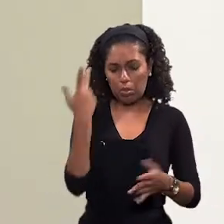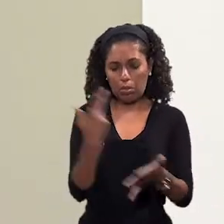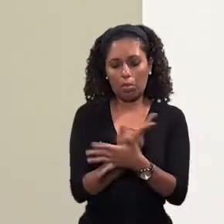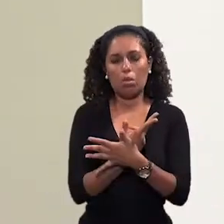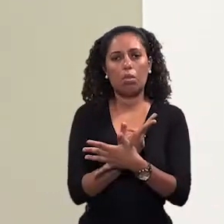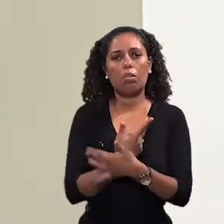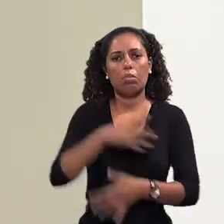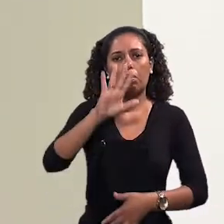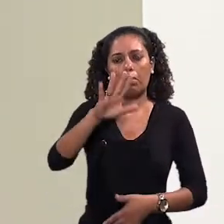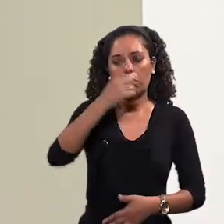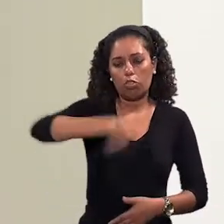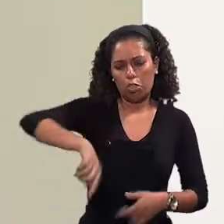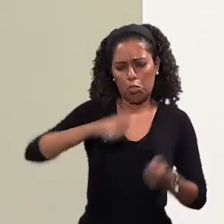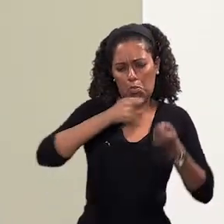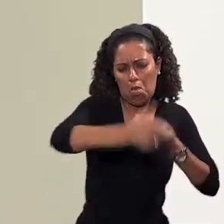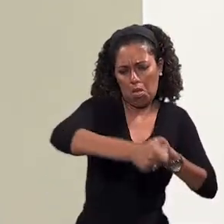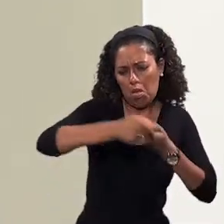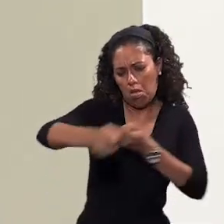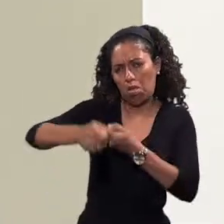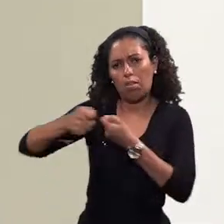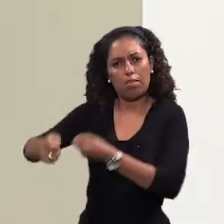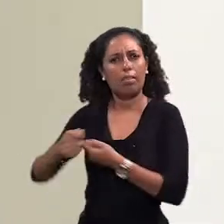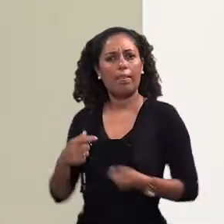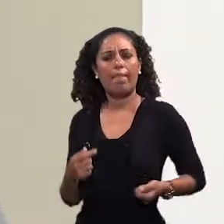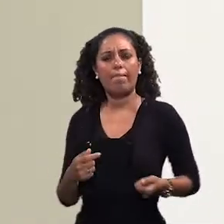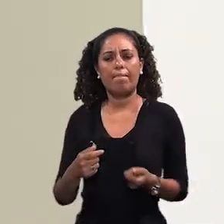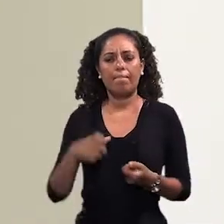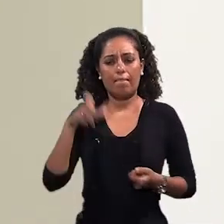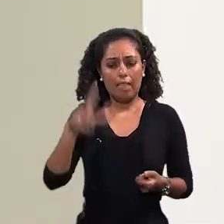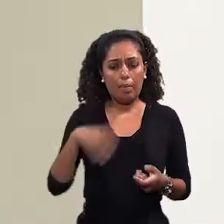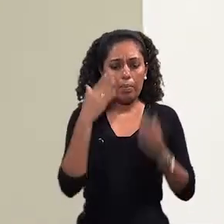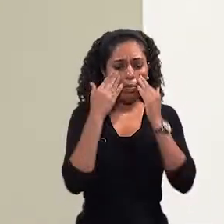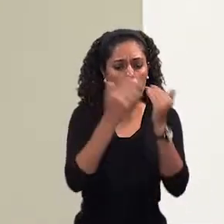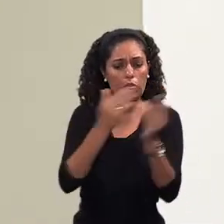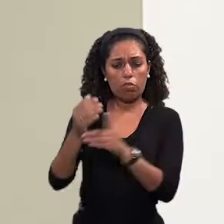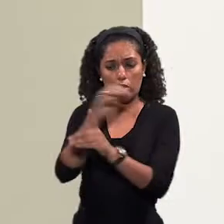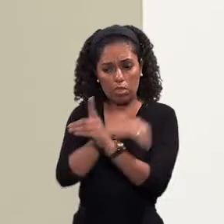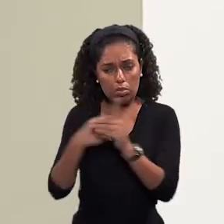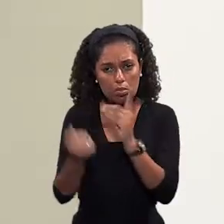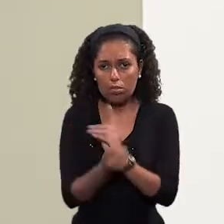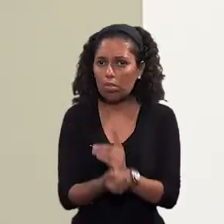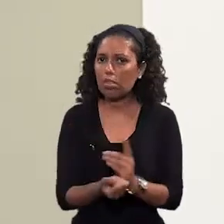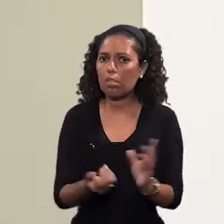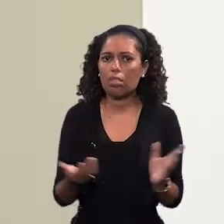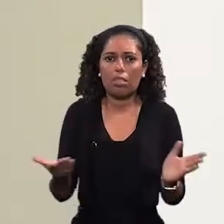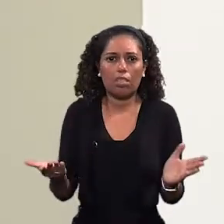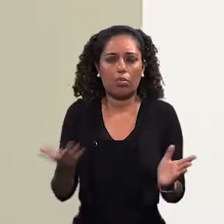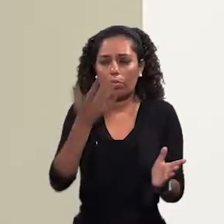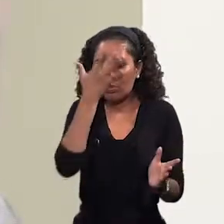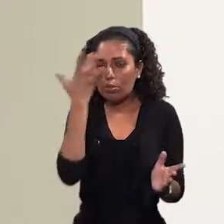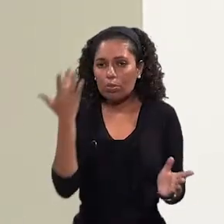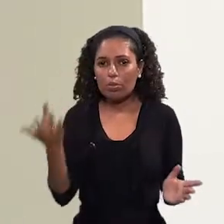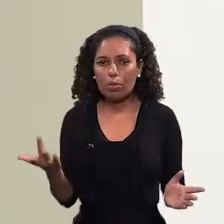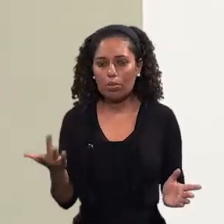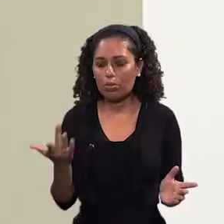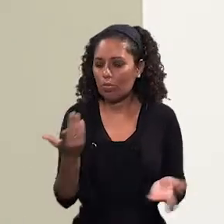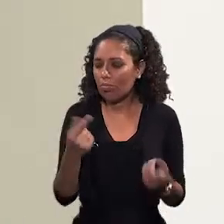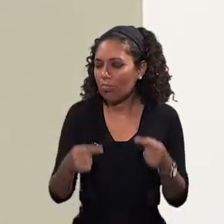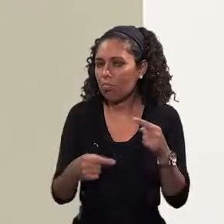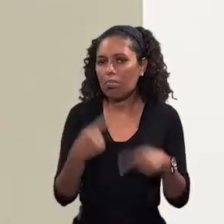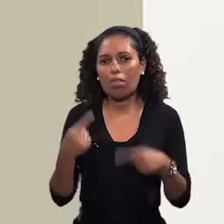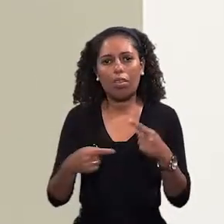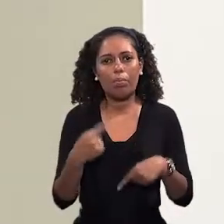punição aqui não é um caráter de perseguição. Sim. É um pacto com a sociedade para que a gente fale, gente, não faz